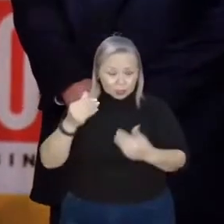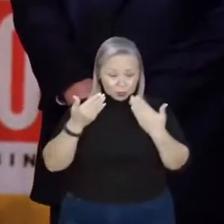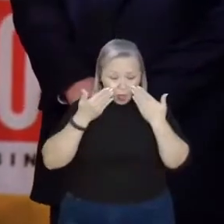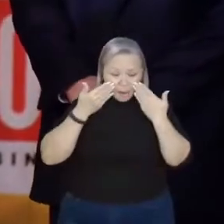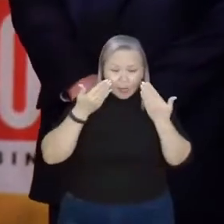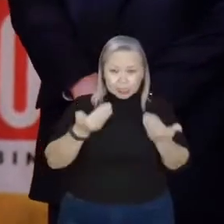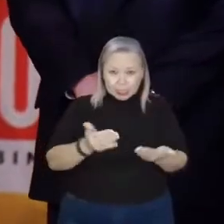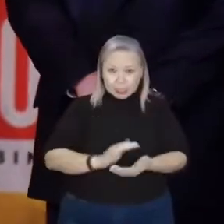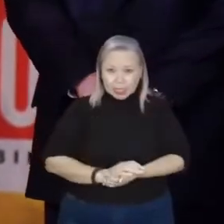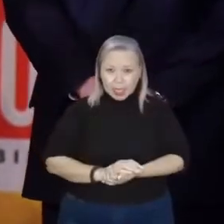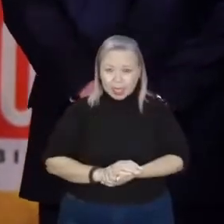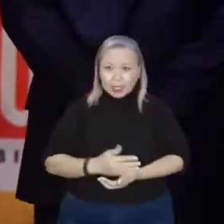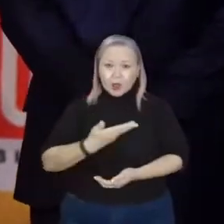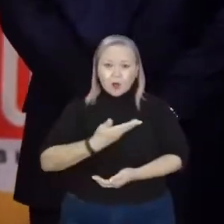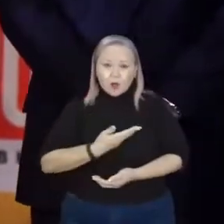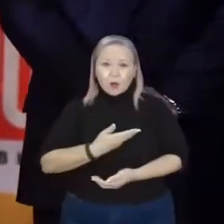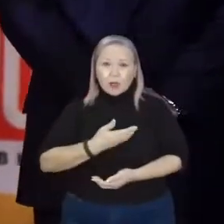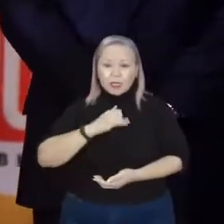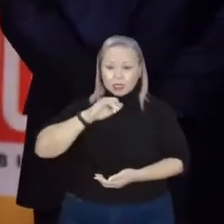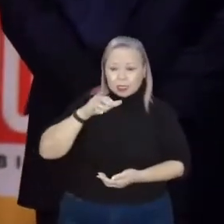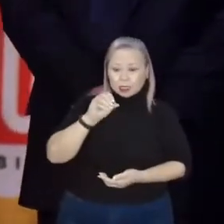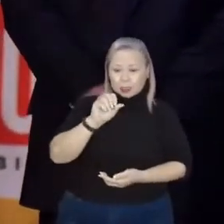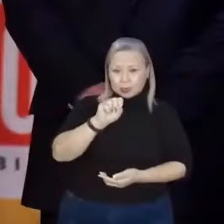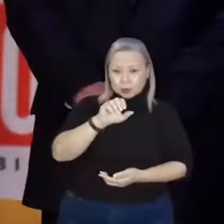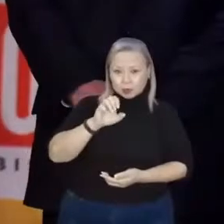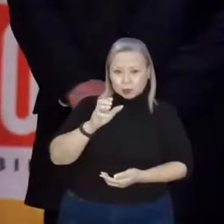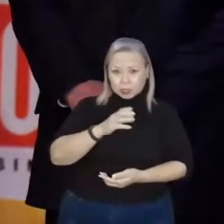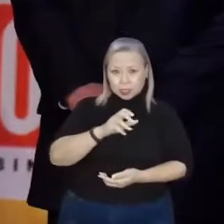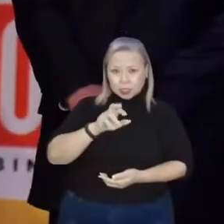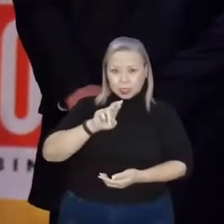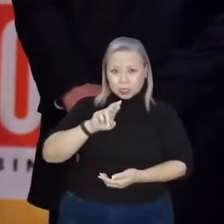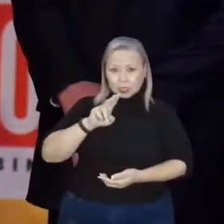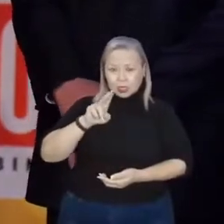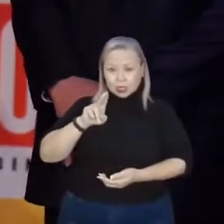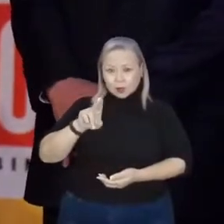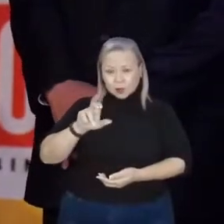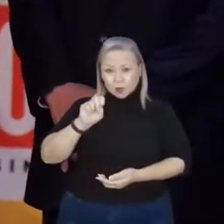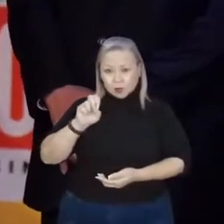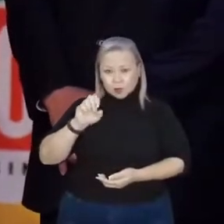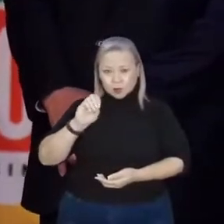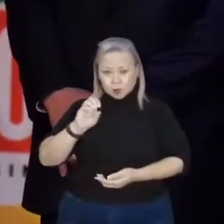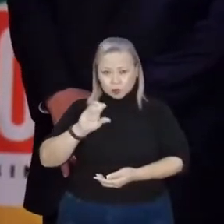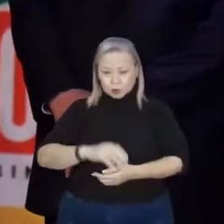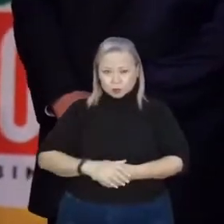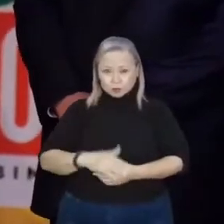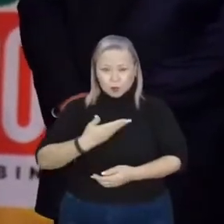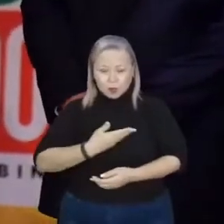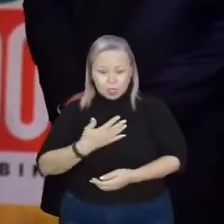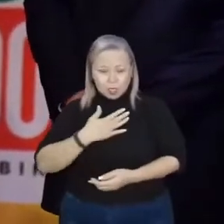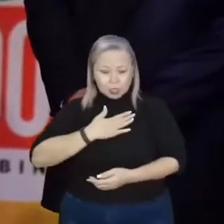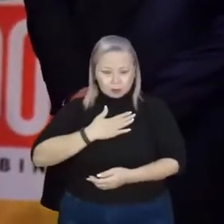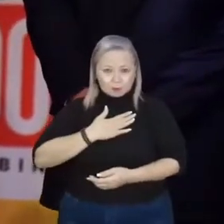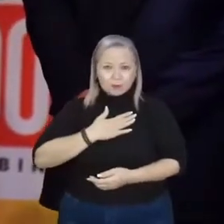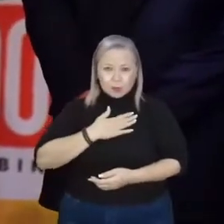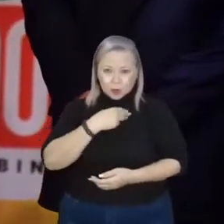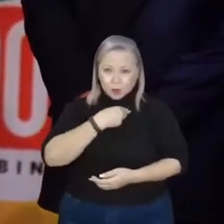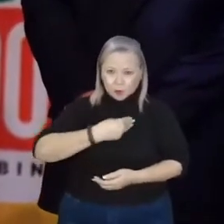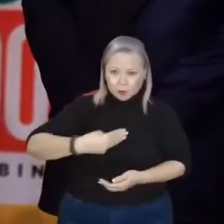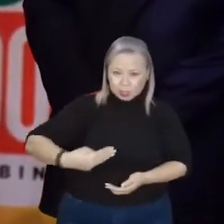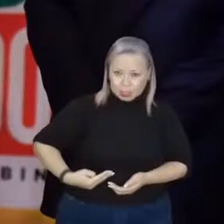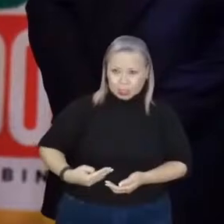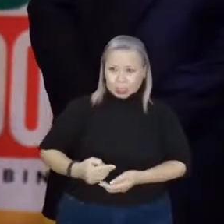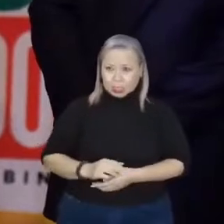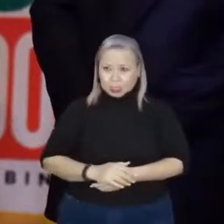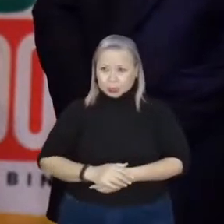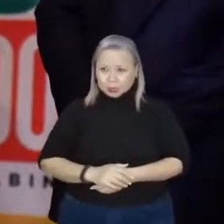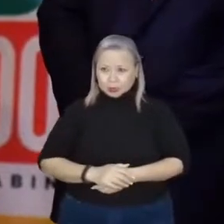o companheiro José Múcio, grande companheiro, sabe, meu ministro, E o Zé